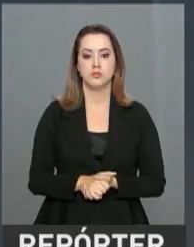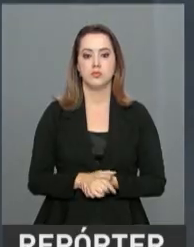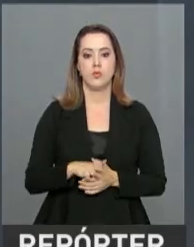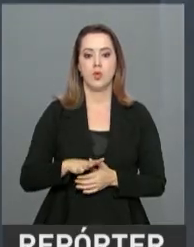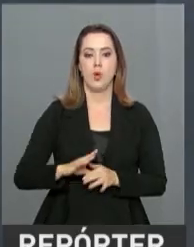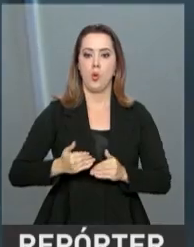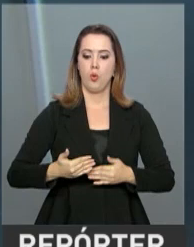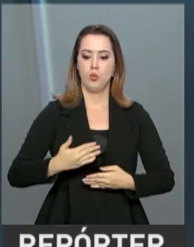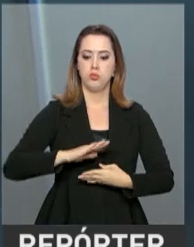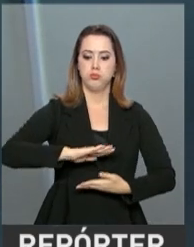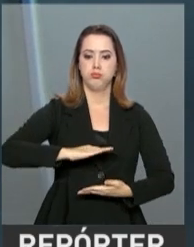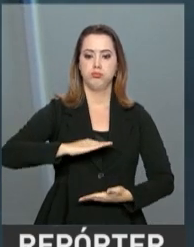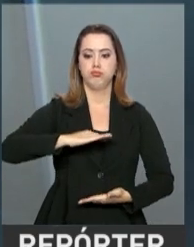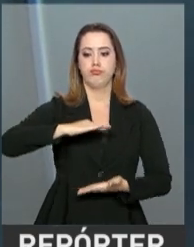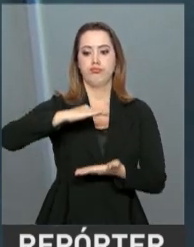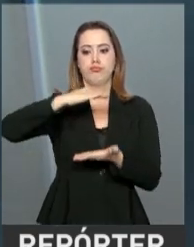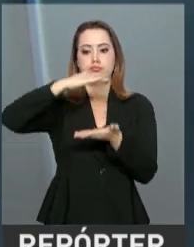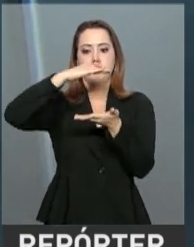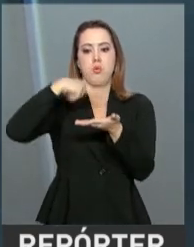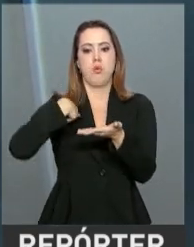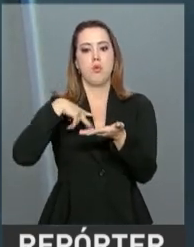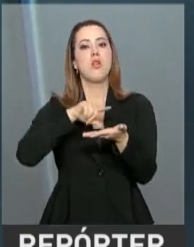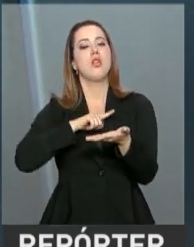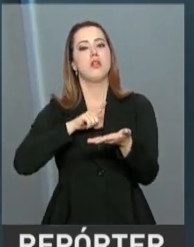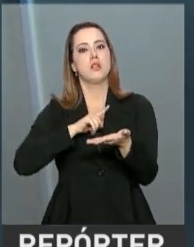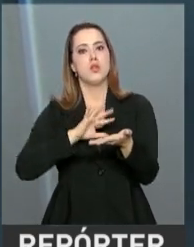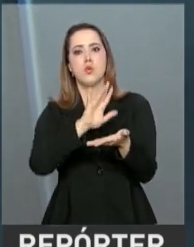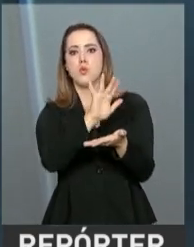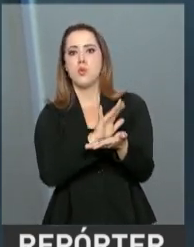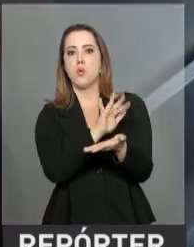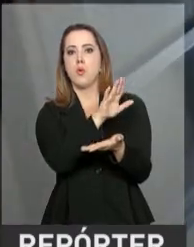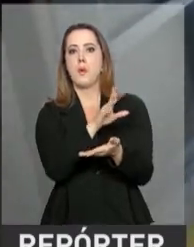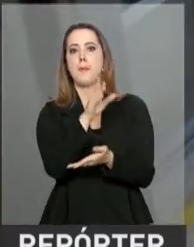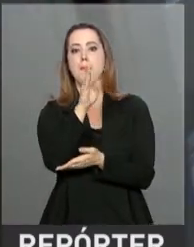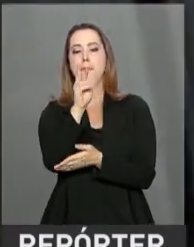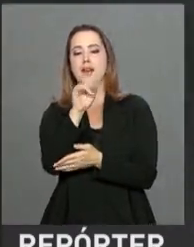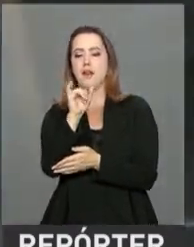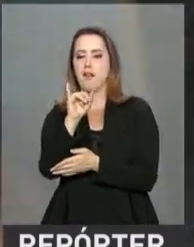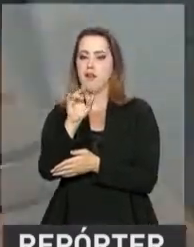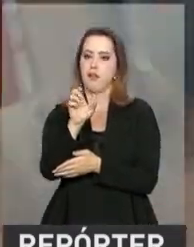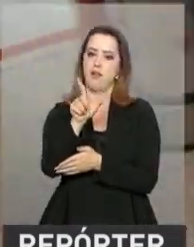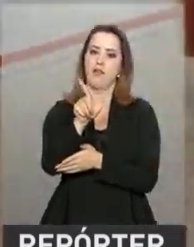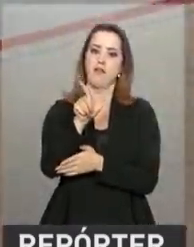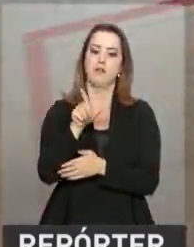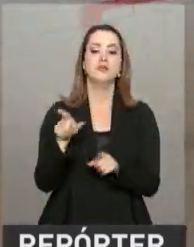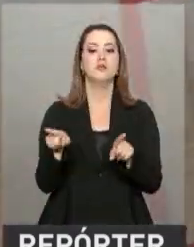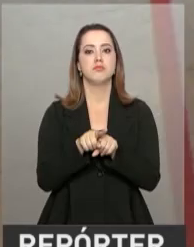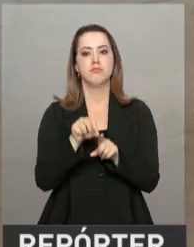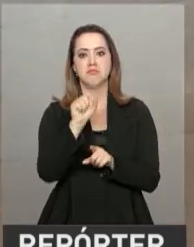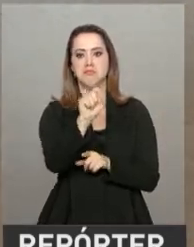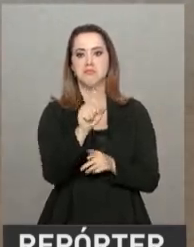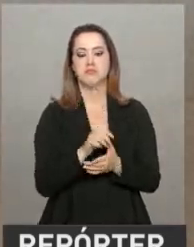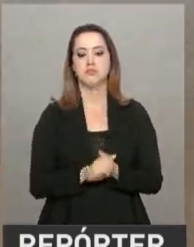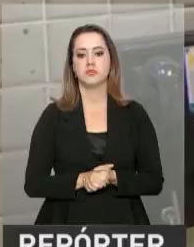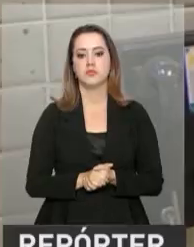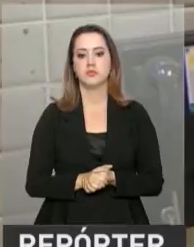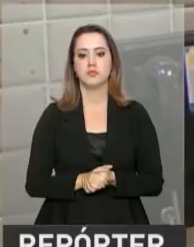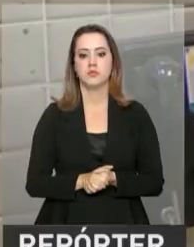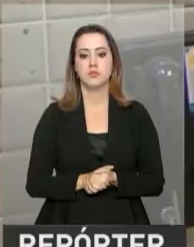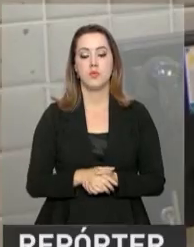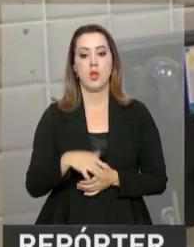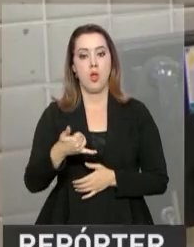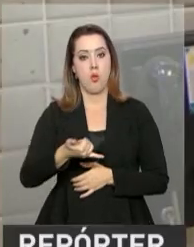Os elevadores e placas de indicação contam com painéis em braille. Mas se você não conseguir esperar,